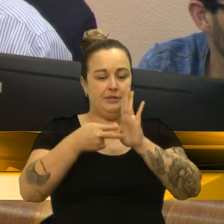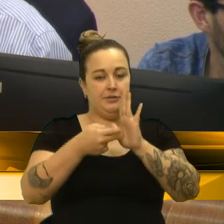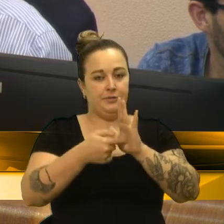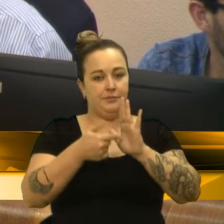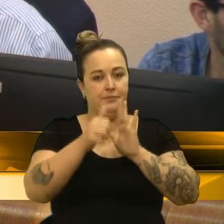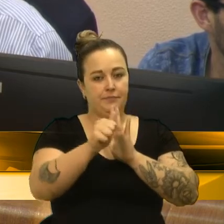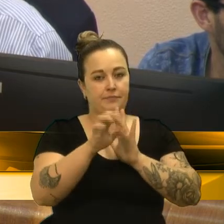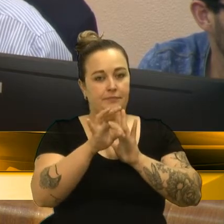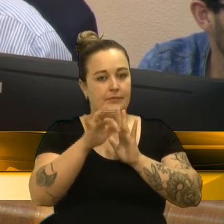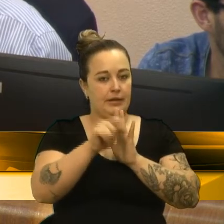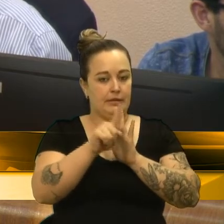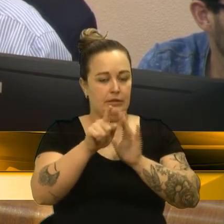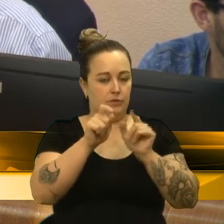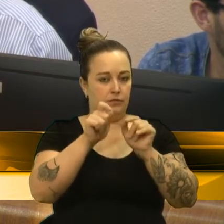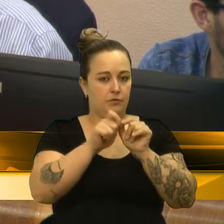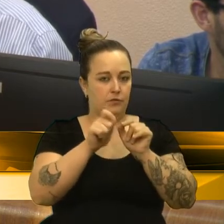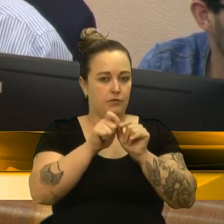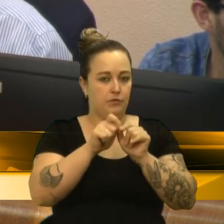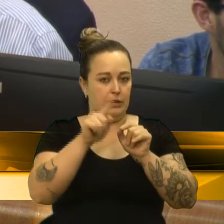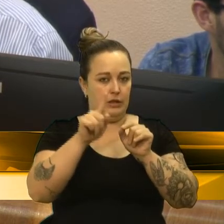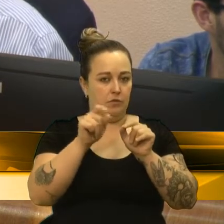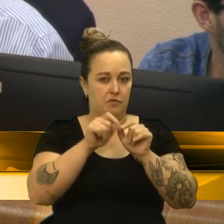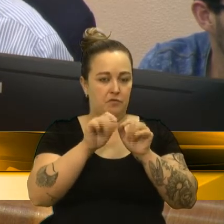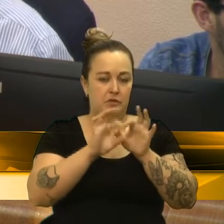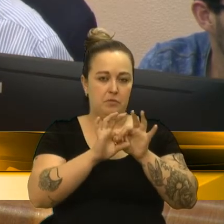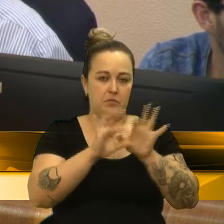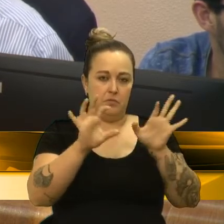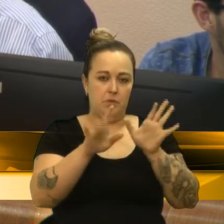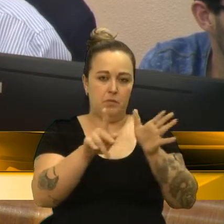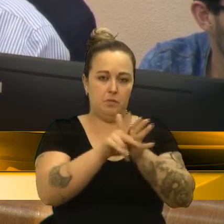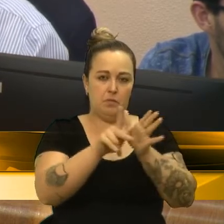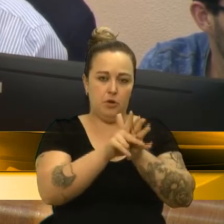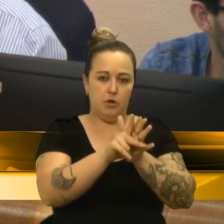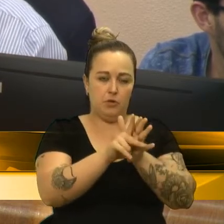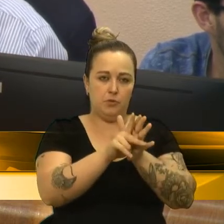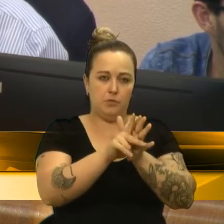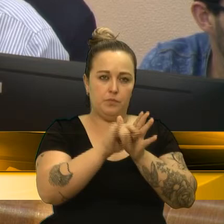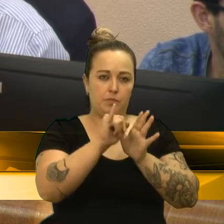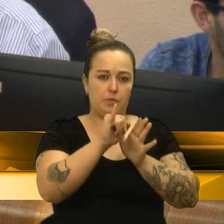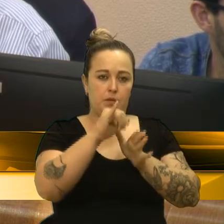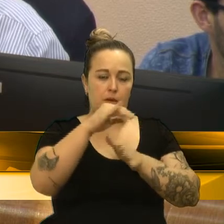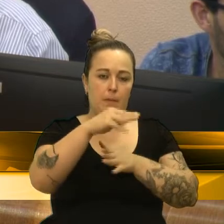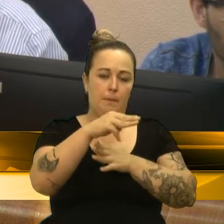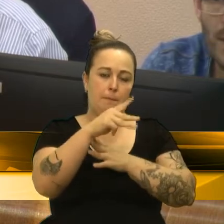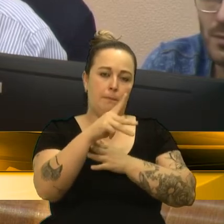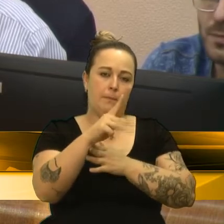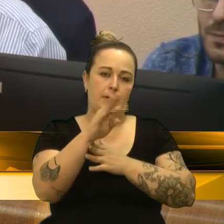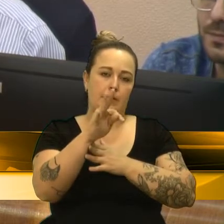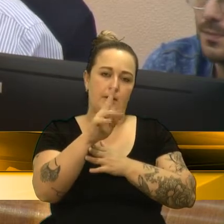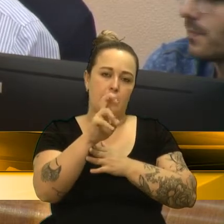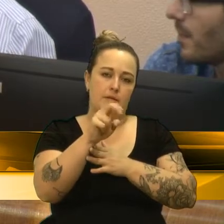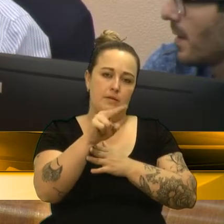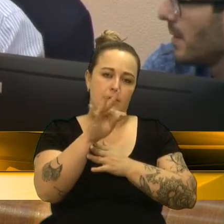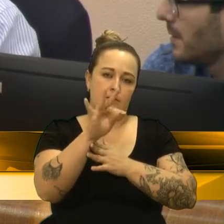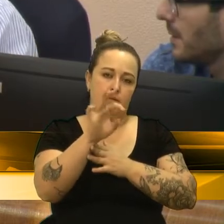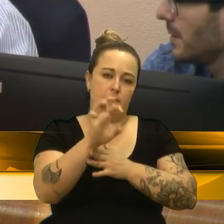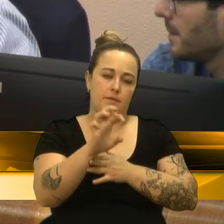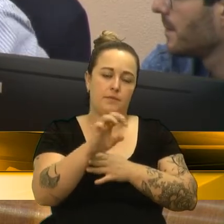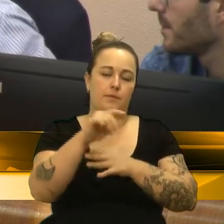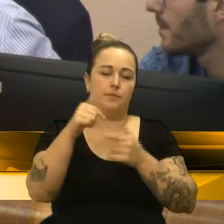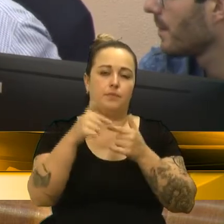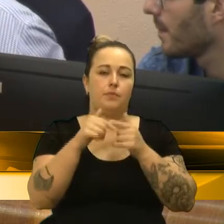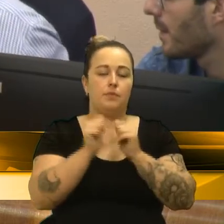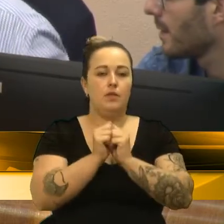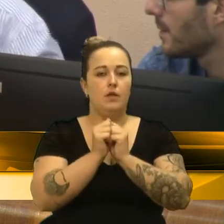foi elaborada e, se eu for e não foi disponibilizada no seu conteúdo impetrante, que recebeu notificação apenas com o documento que ora são juntados